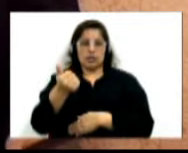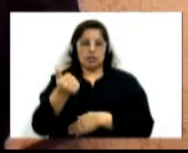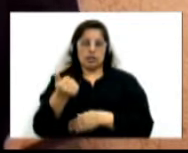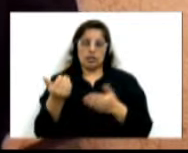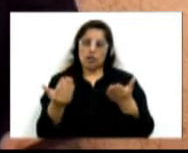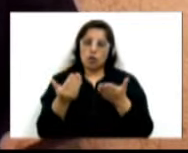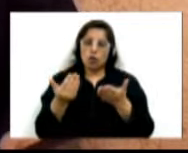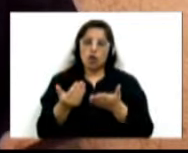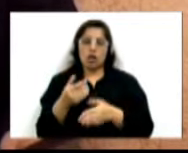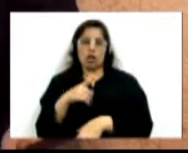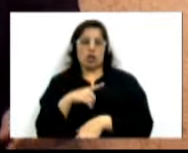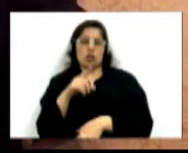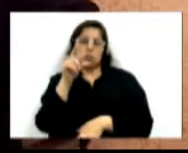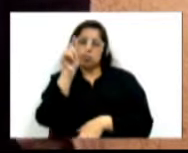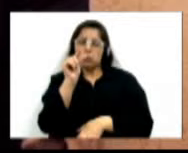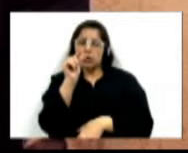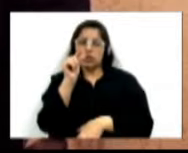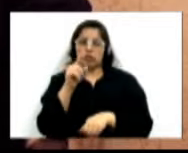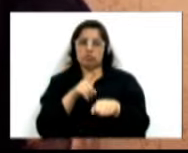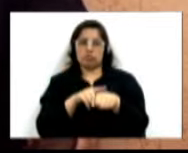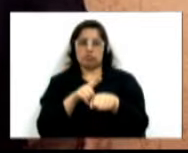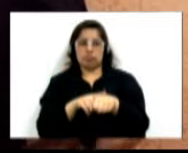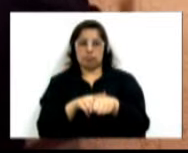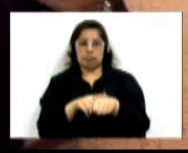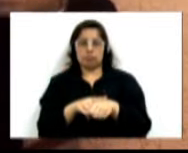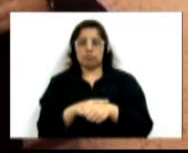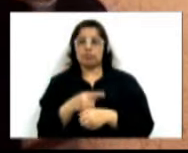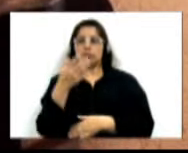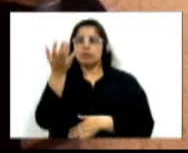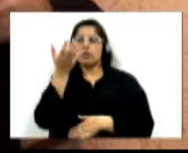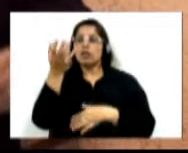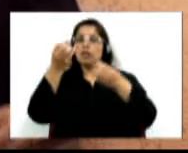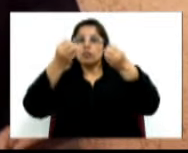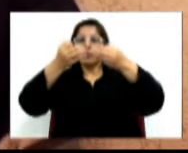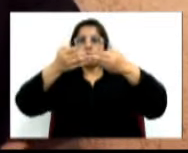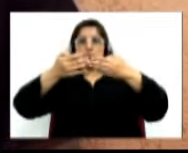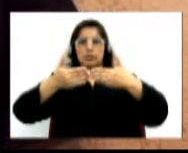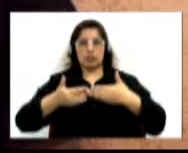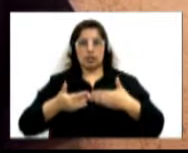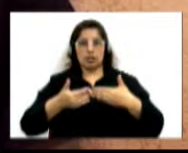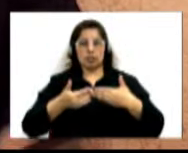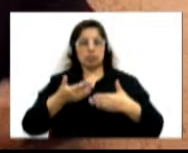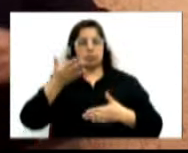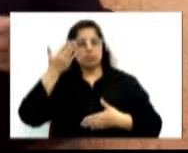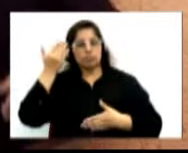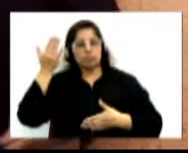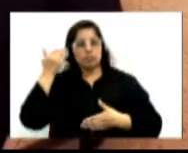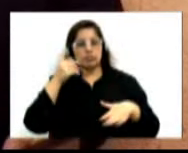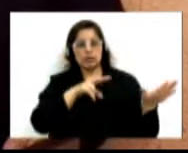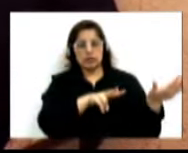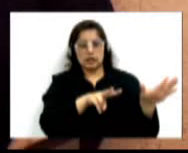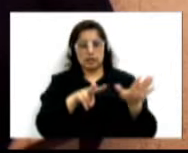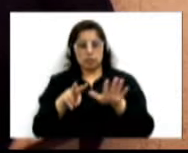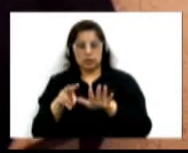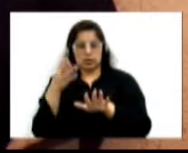de tempo, eu também gostaria de falar sobre algo que vem acontecendo já desde a semana passada, que se tornou